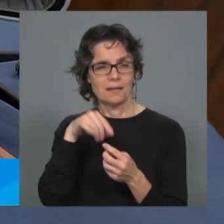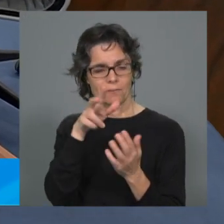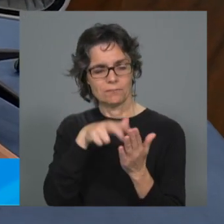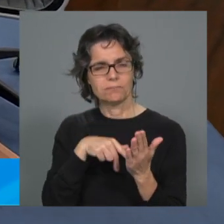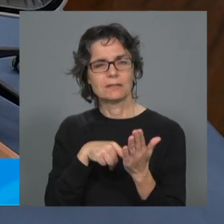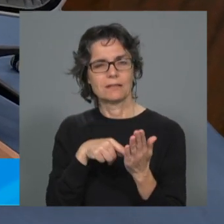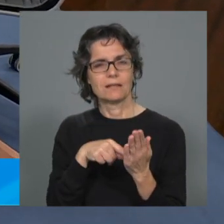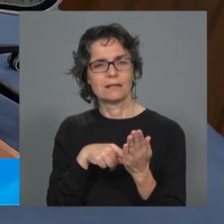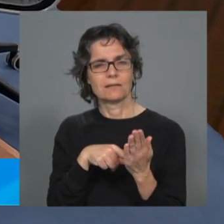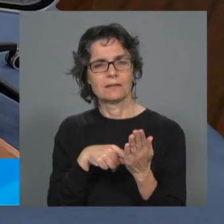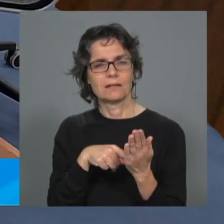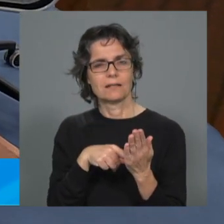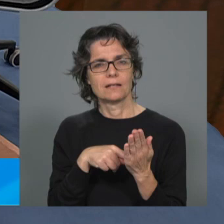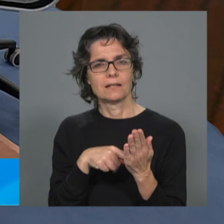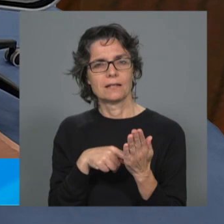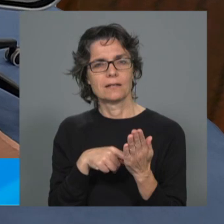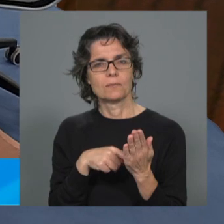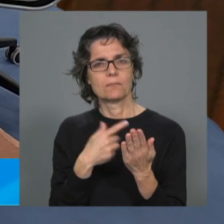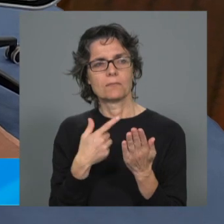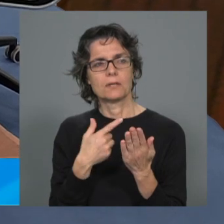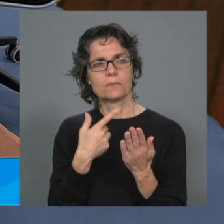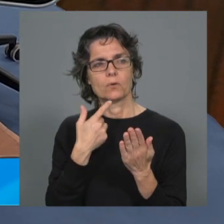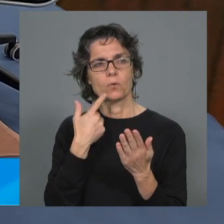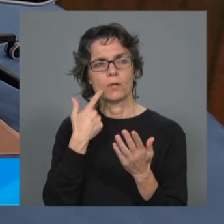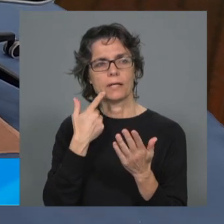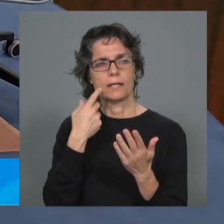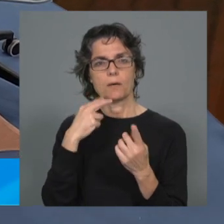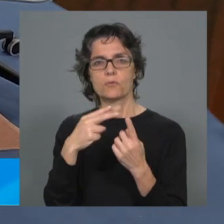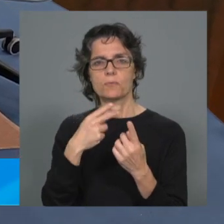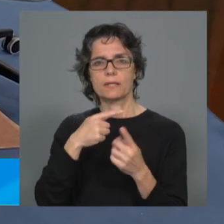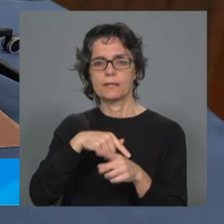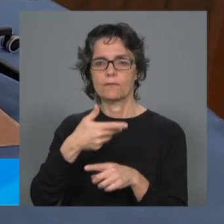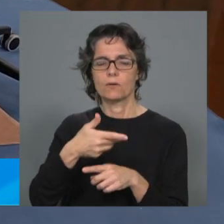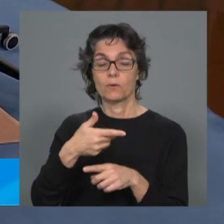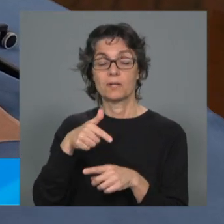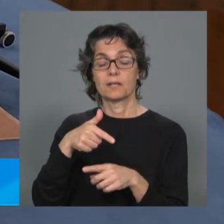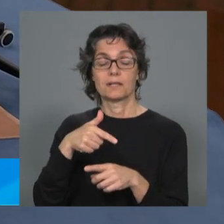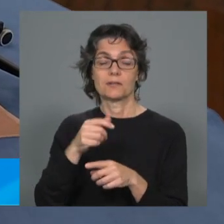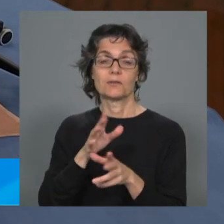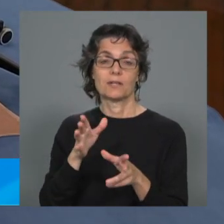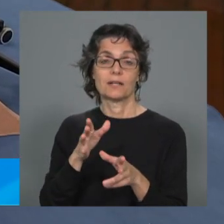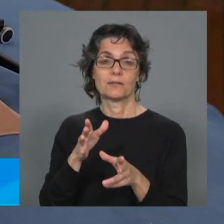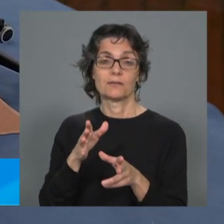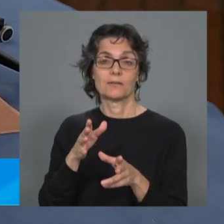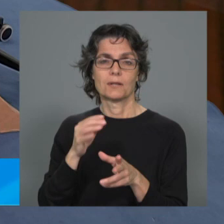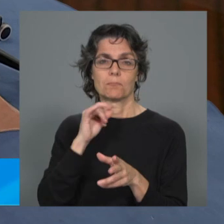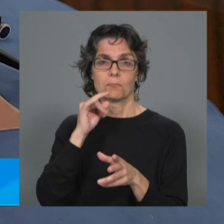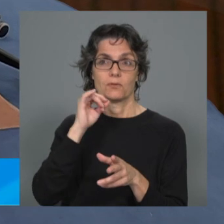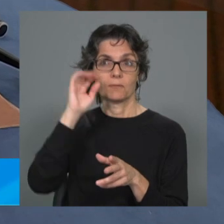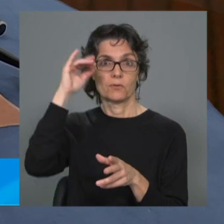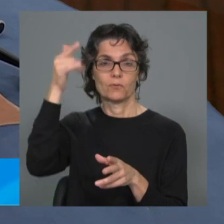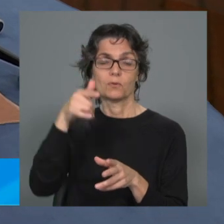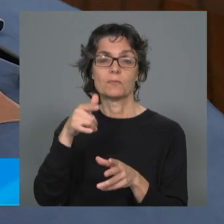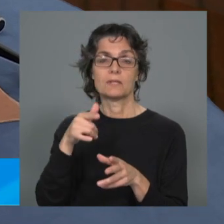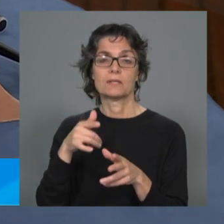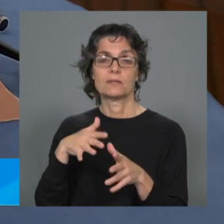mas se nós lêssemos o texto em sentido realista, ele deve ser lido essencialmente em sentido espiritual, não é?